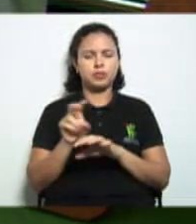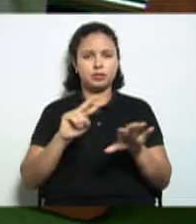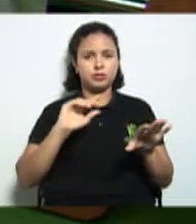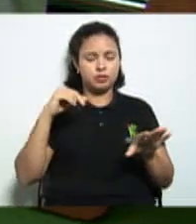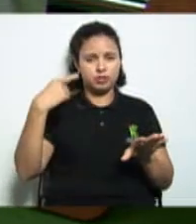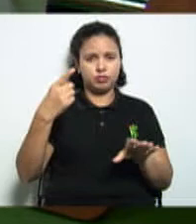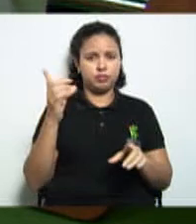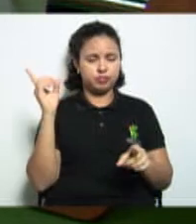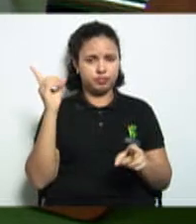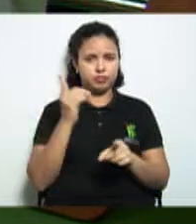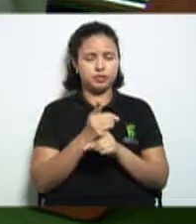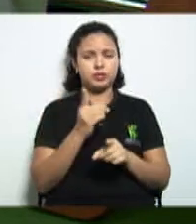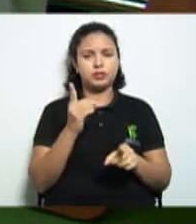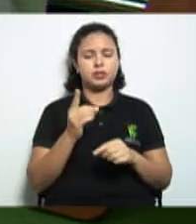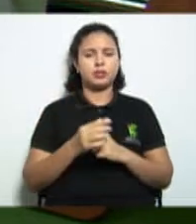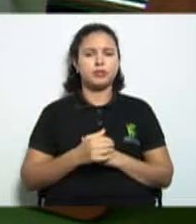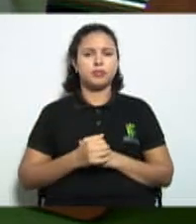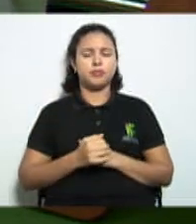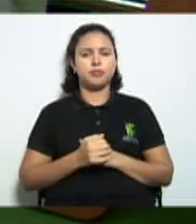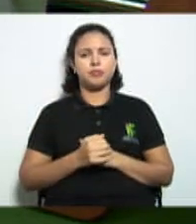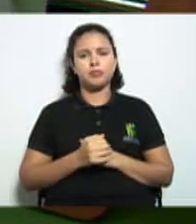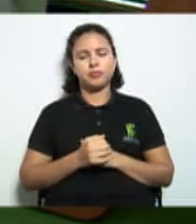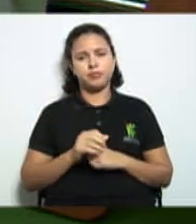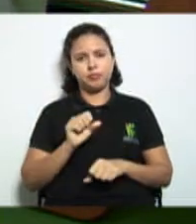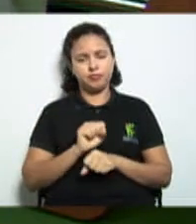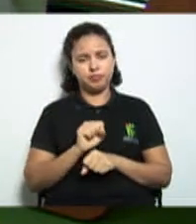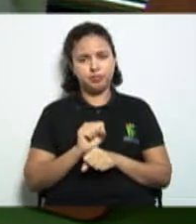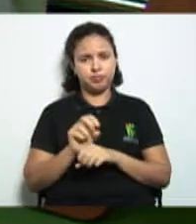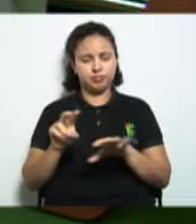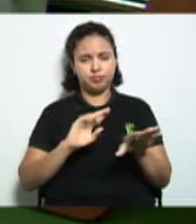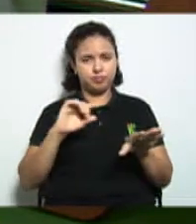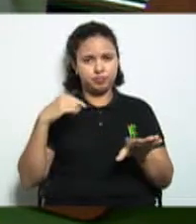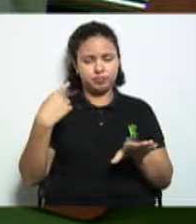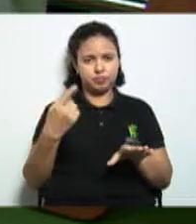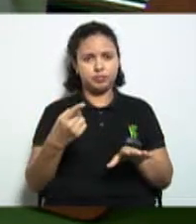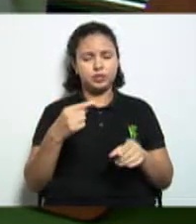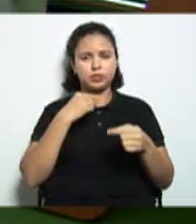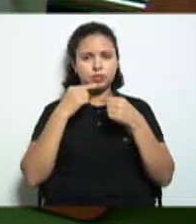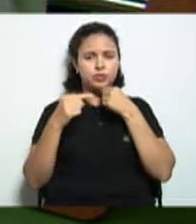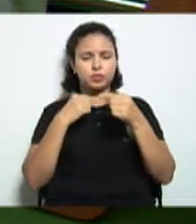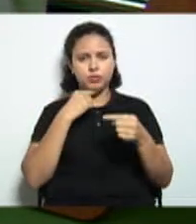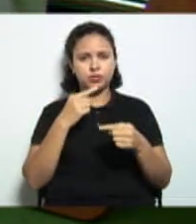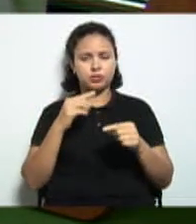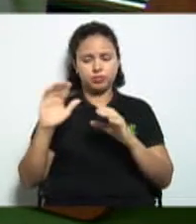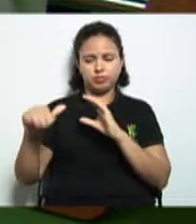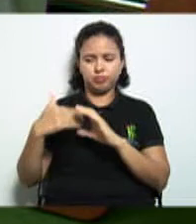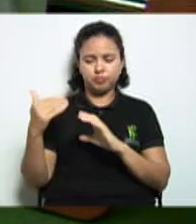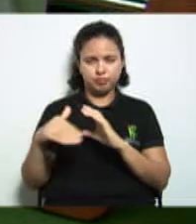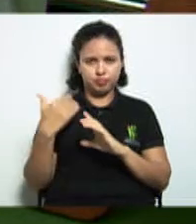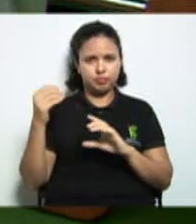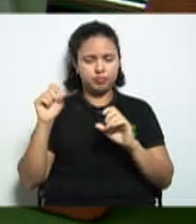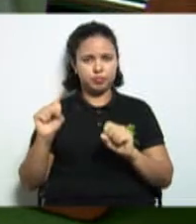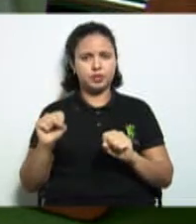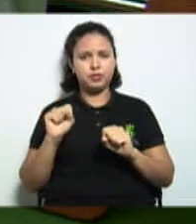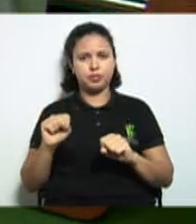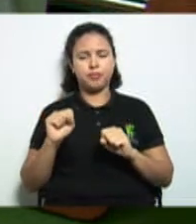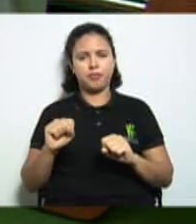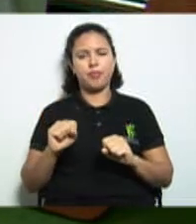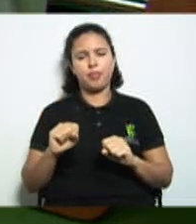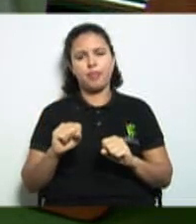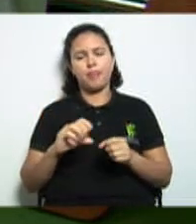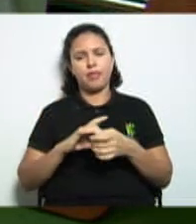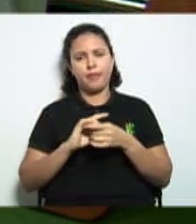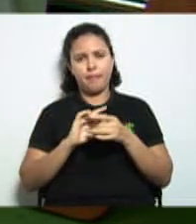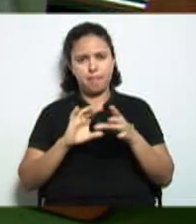próximo encontro, né, professora? Esperamos para a nossa próxima aula. Tirem as dúvidas, encaminhem as dúvidas, né? Fiquem à vontade